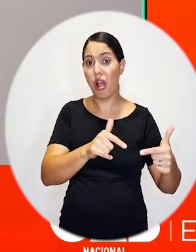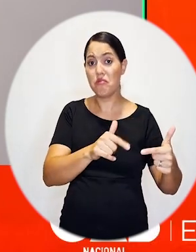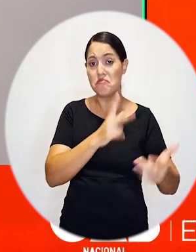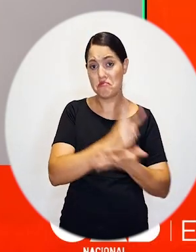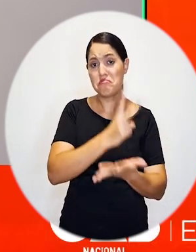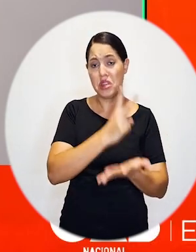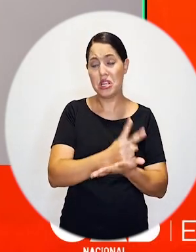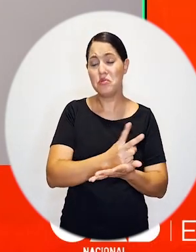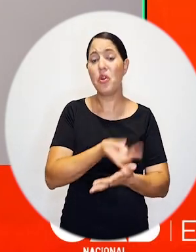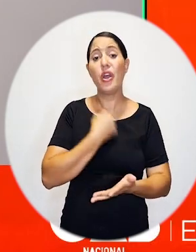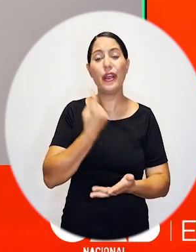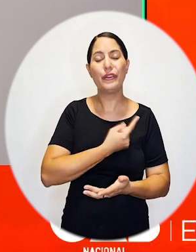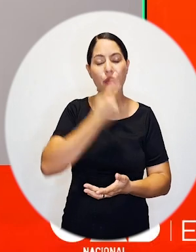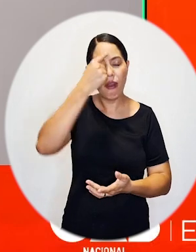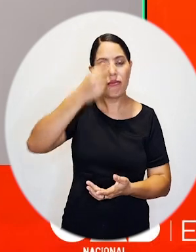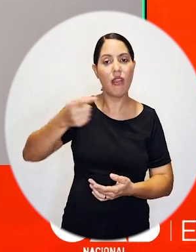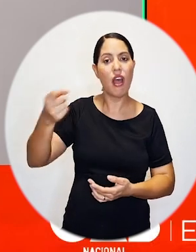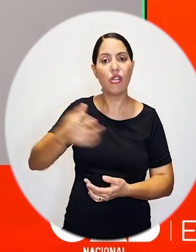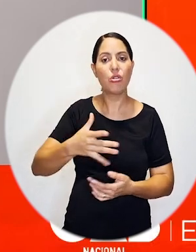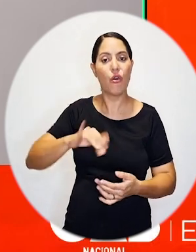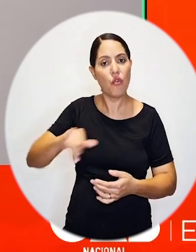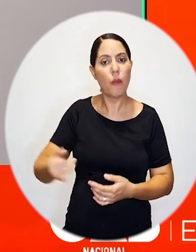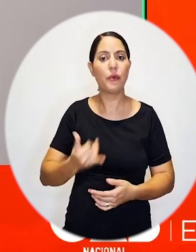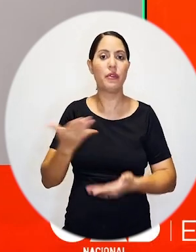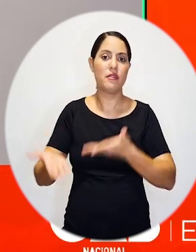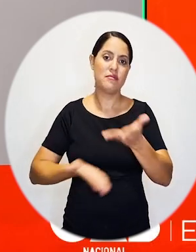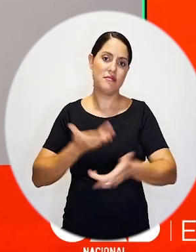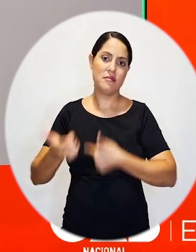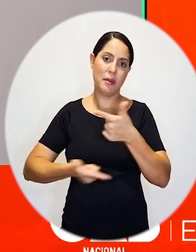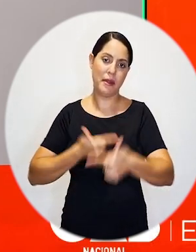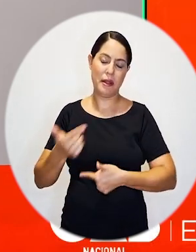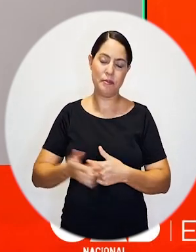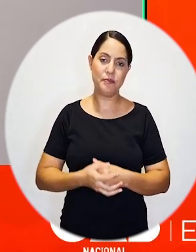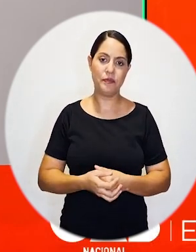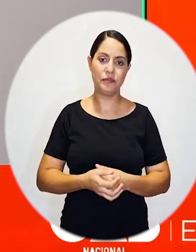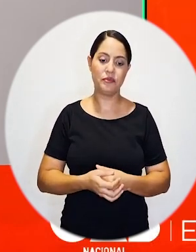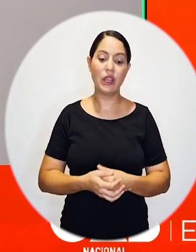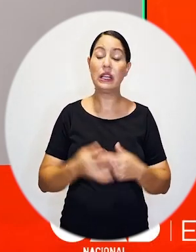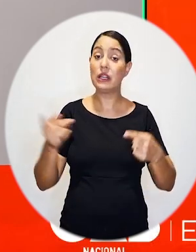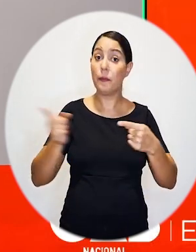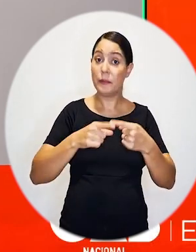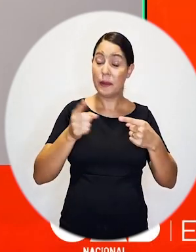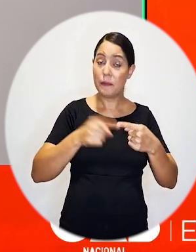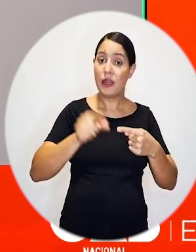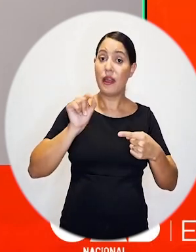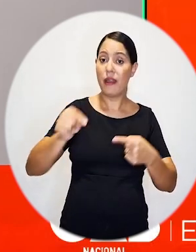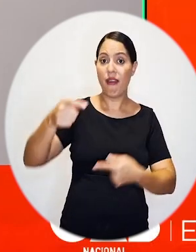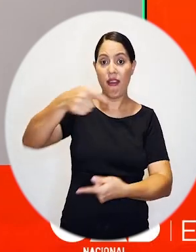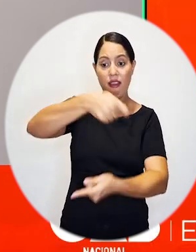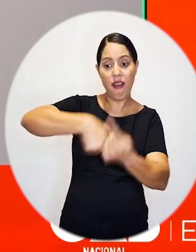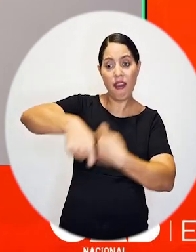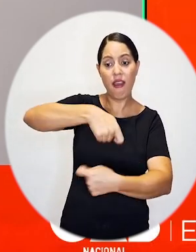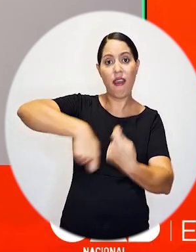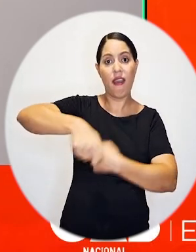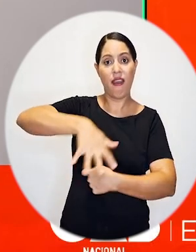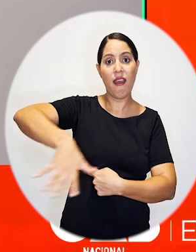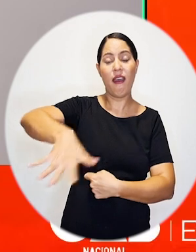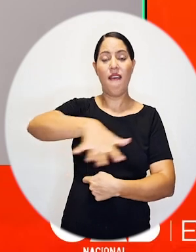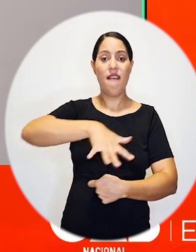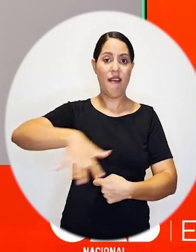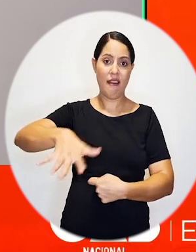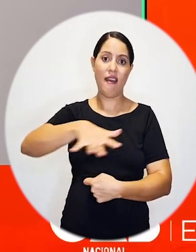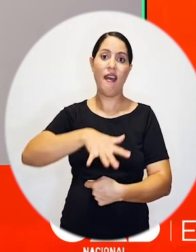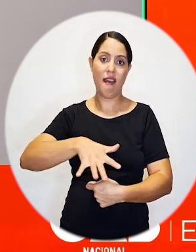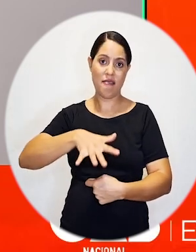ainda assim identificar muitas oportunidades para a gente trabalhar. Então, a primeira coisa que a gente precisa fazer é